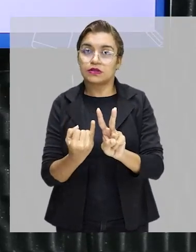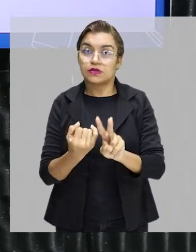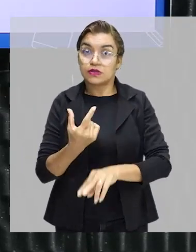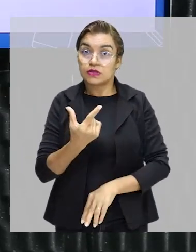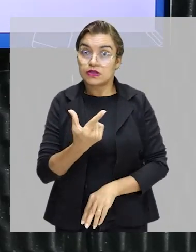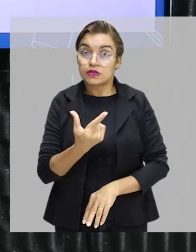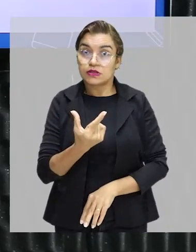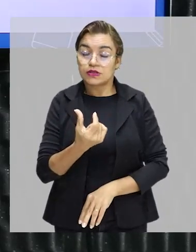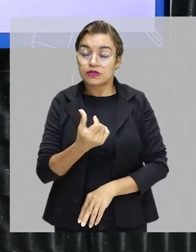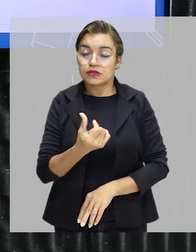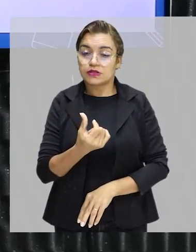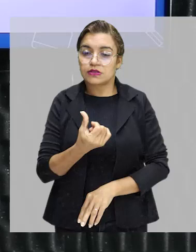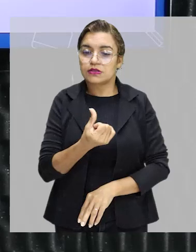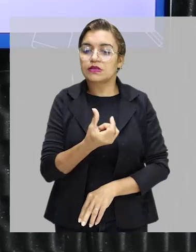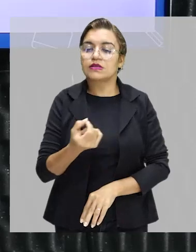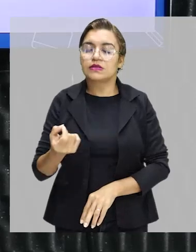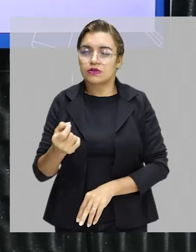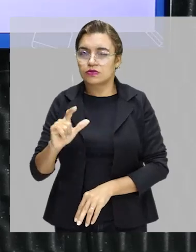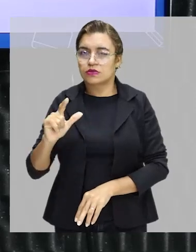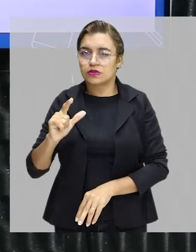nós vamos conseguir obter